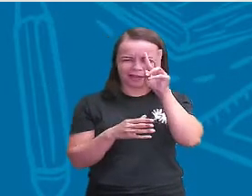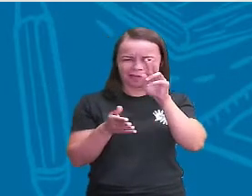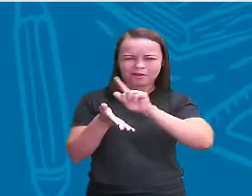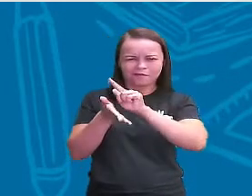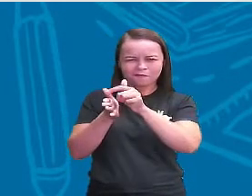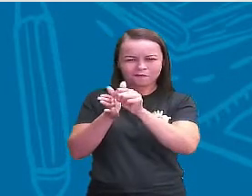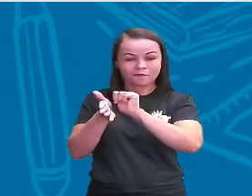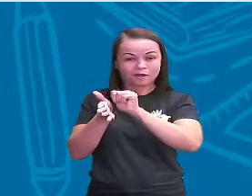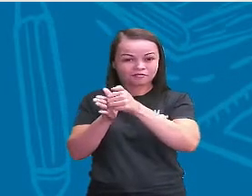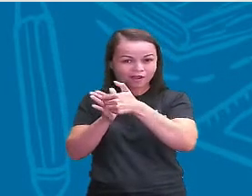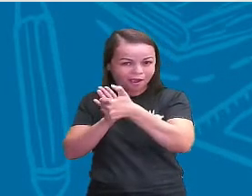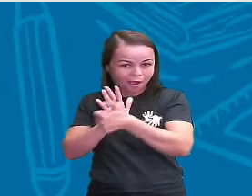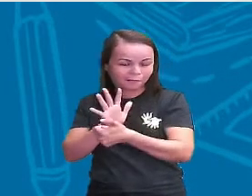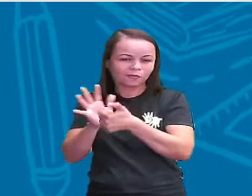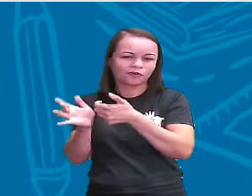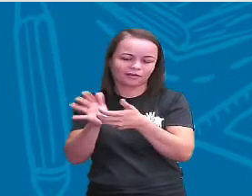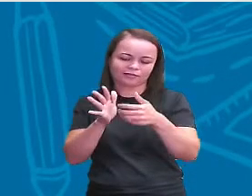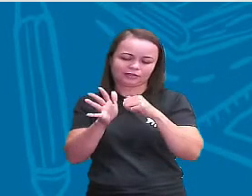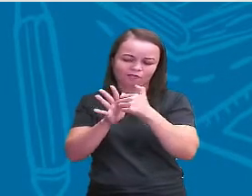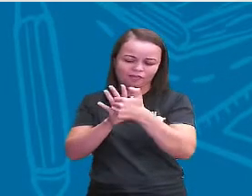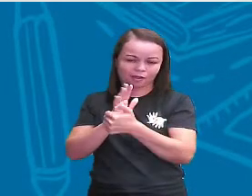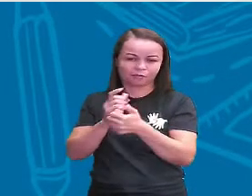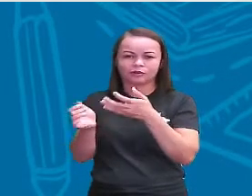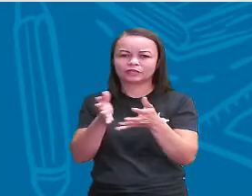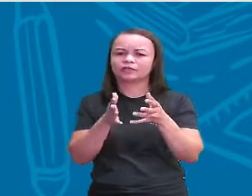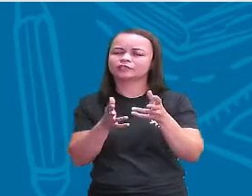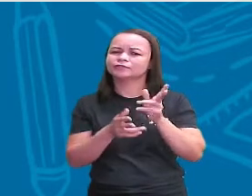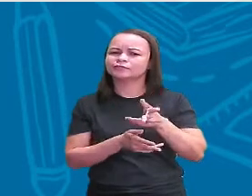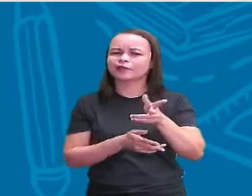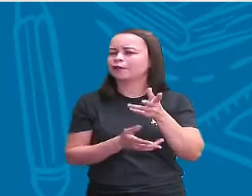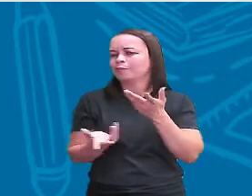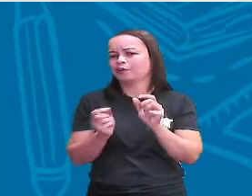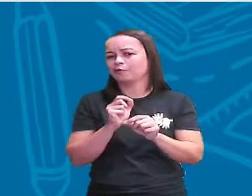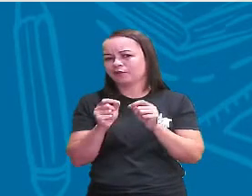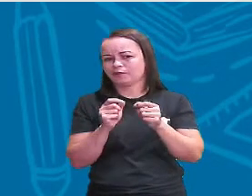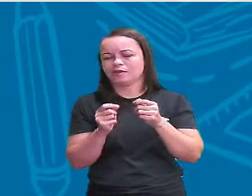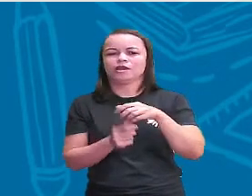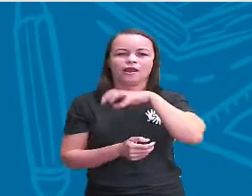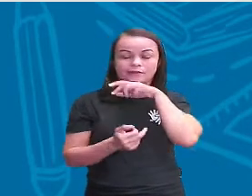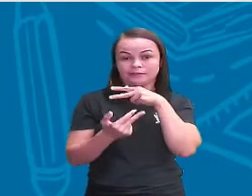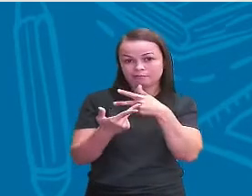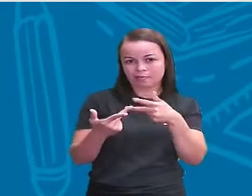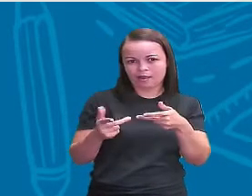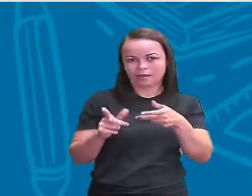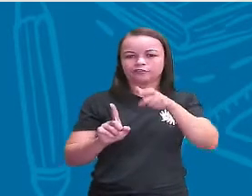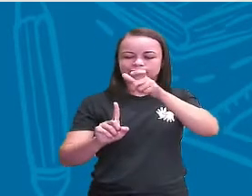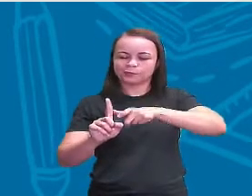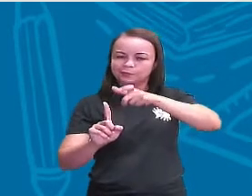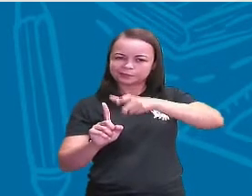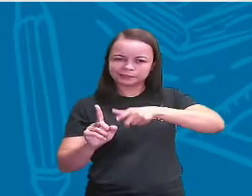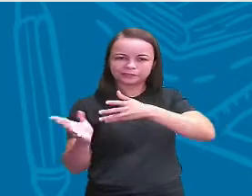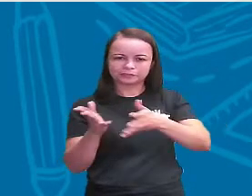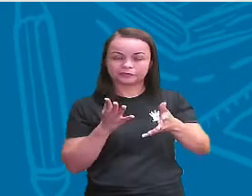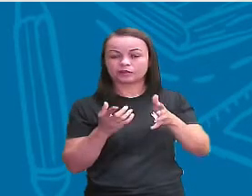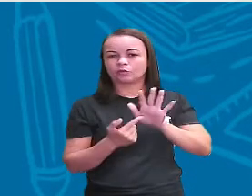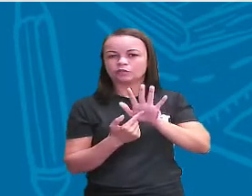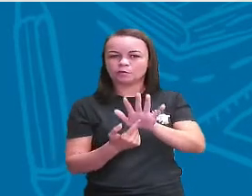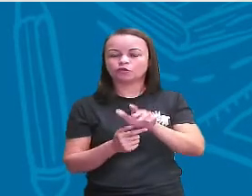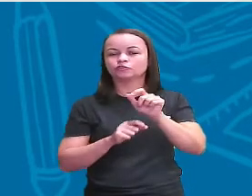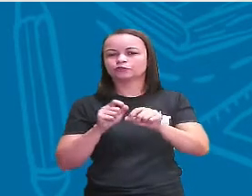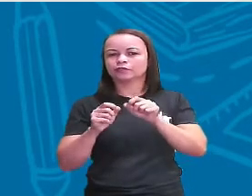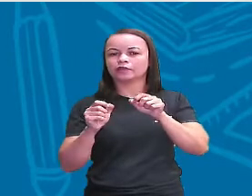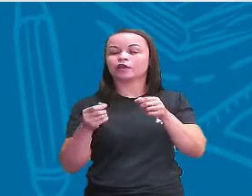que são personagens, normalmente são animais, né? Geralmente são os animais que são os personagens, onde eles trazem um